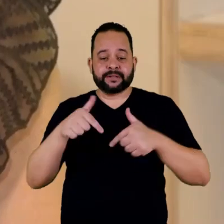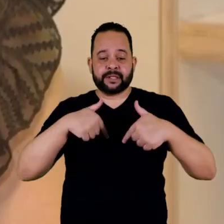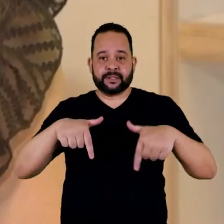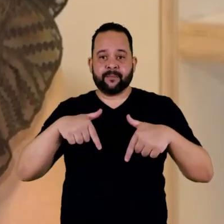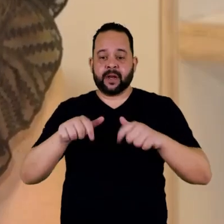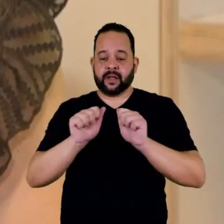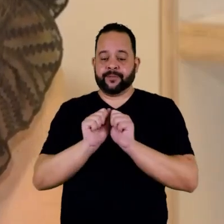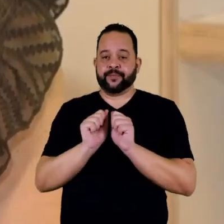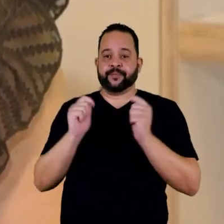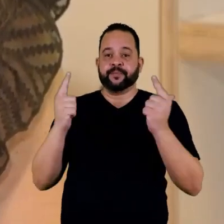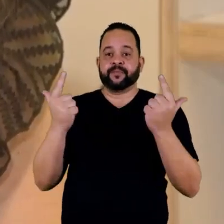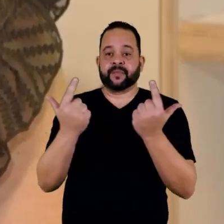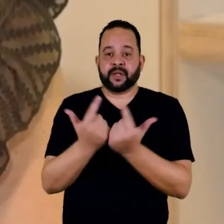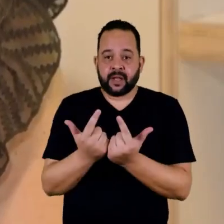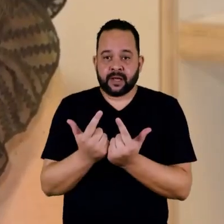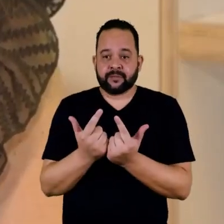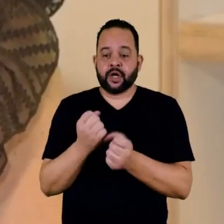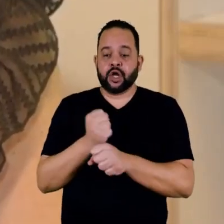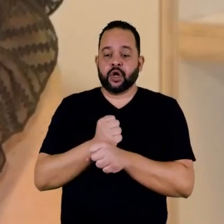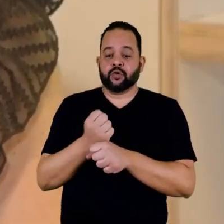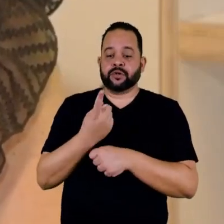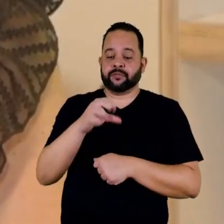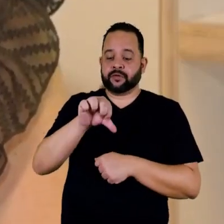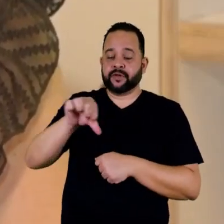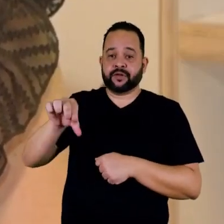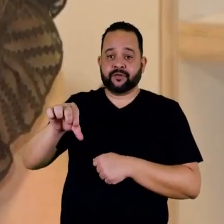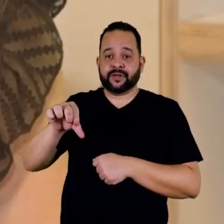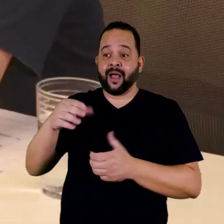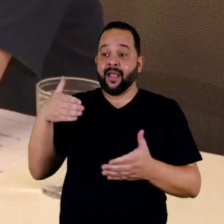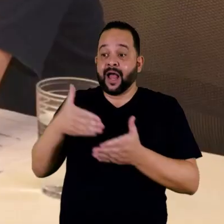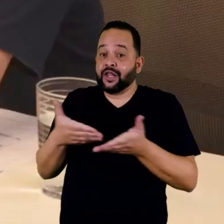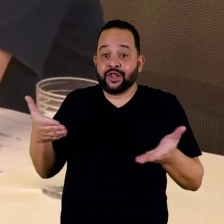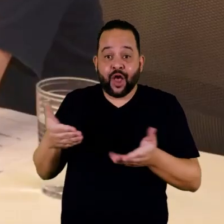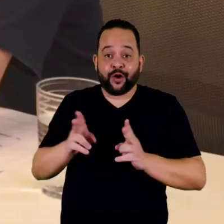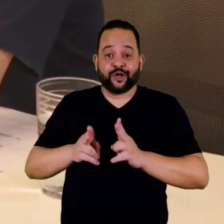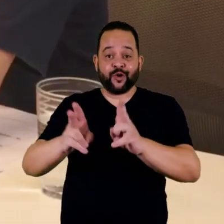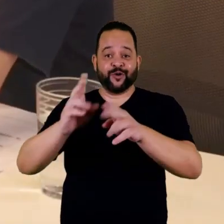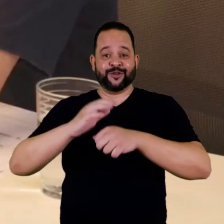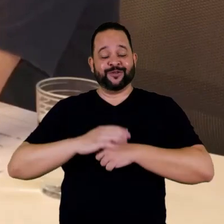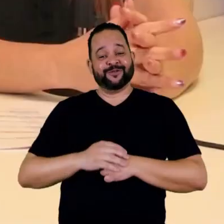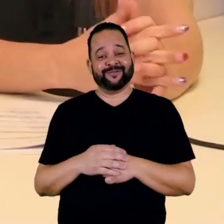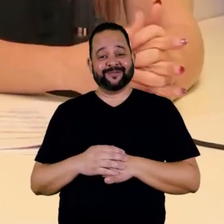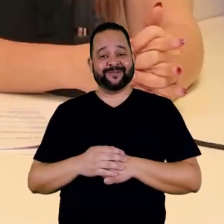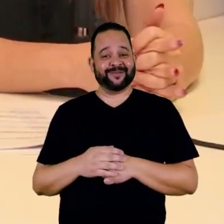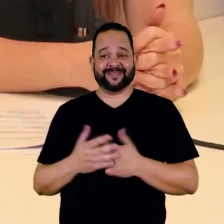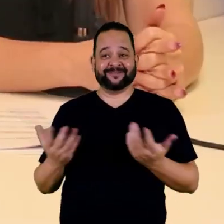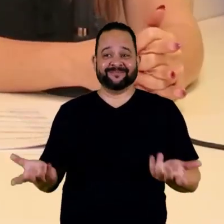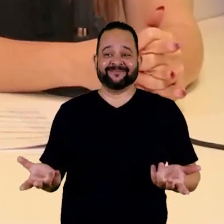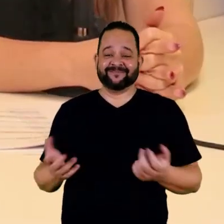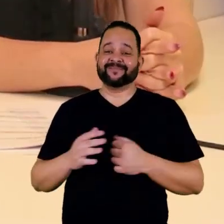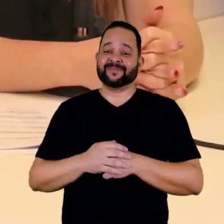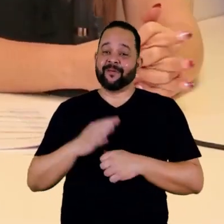Legislativa do Estado de São Paulo em 1999 e desde então o mosquitinho da política